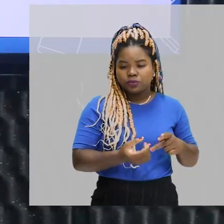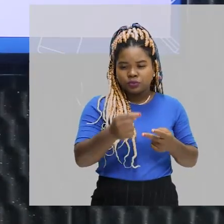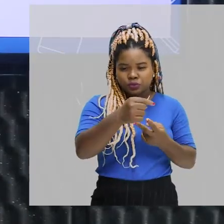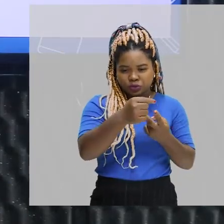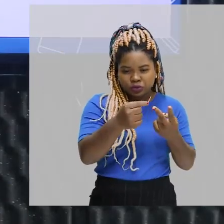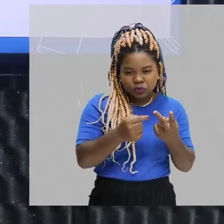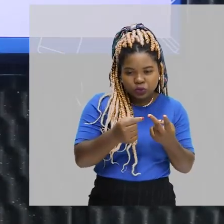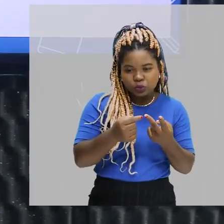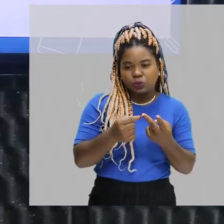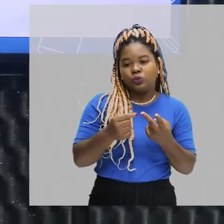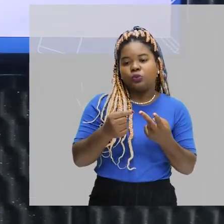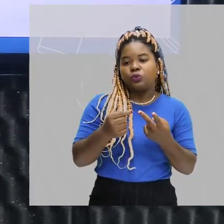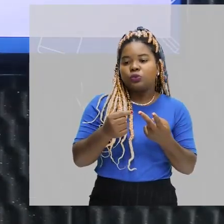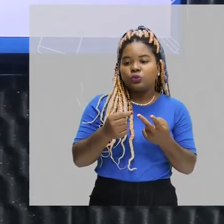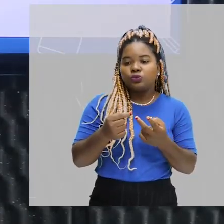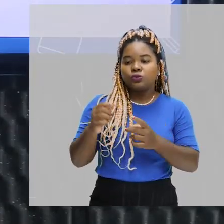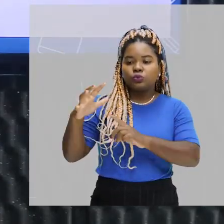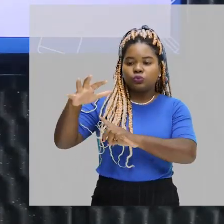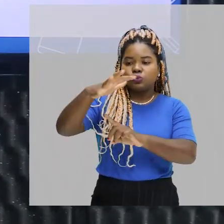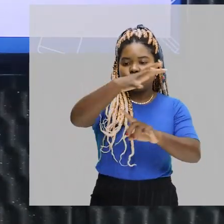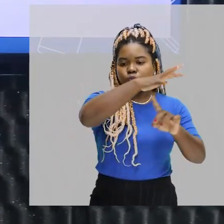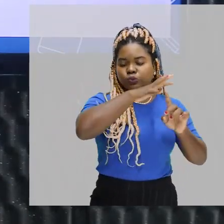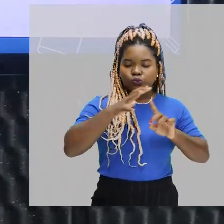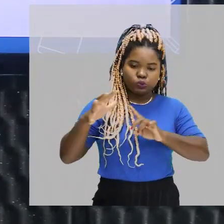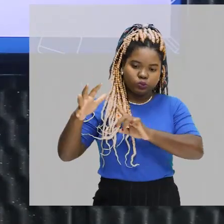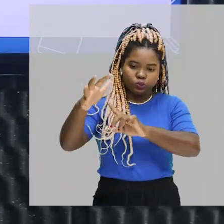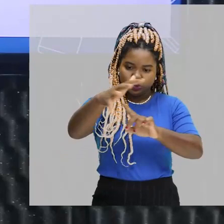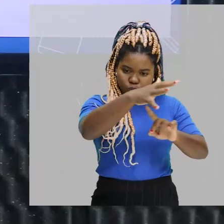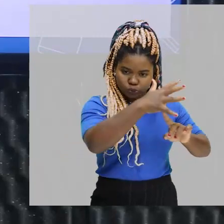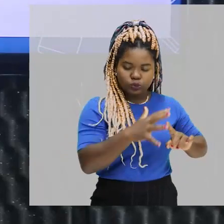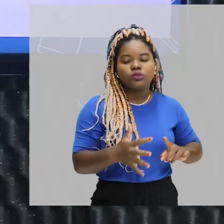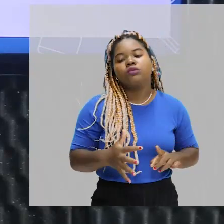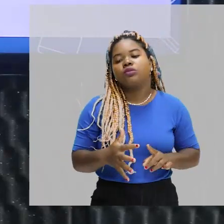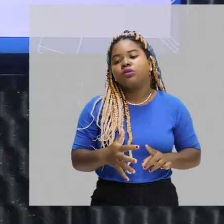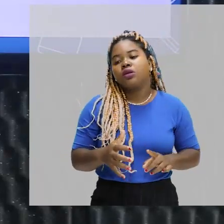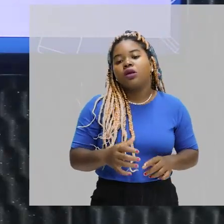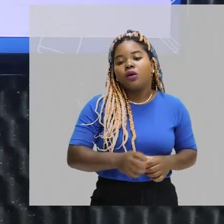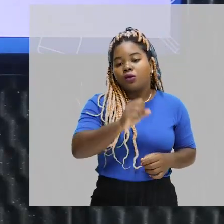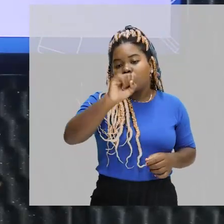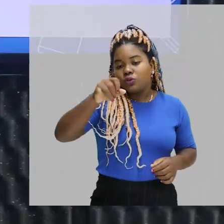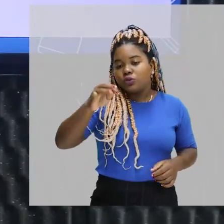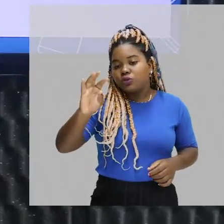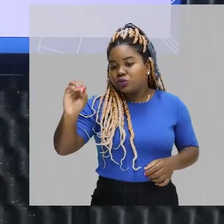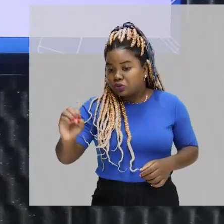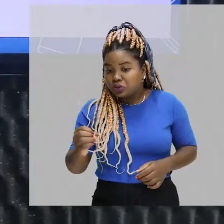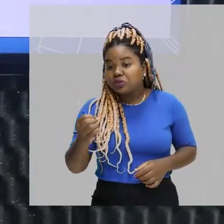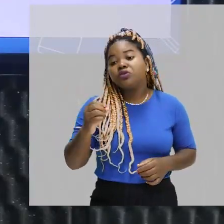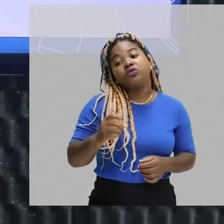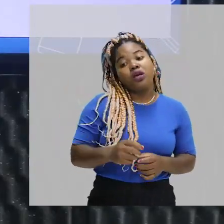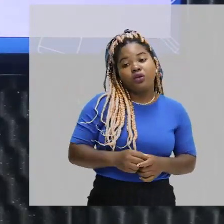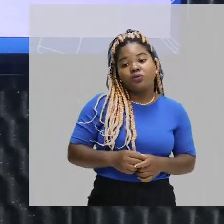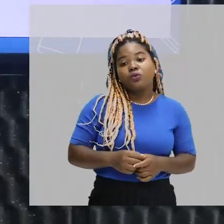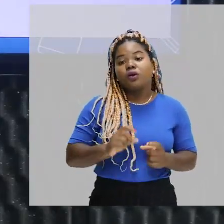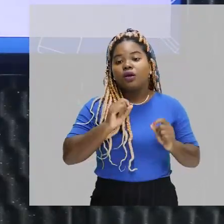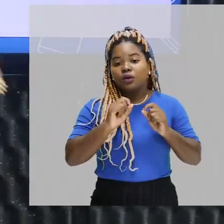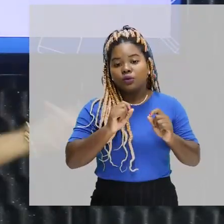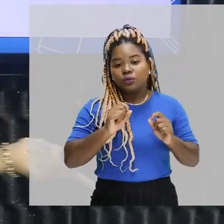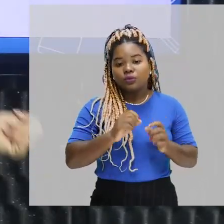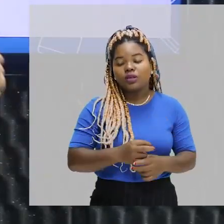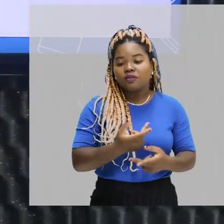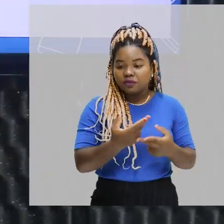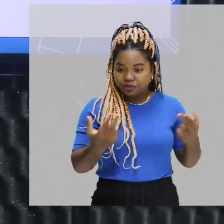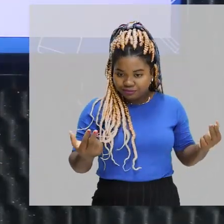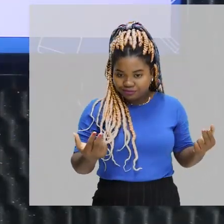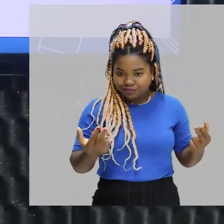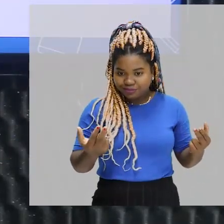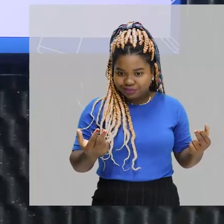2 helicópteros, o sujeito é composto. Não. O sujeito composto seria 2 helicópteros e um